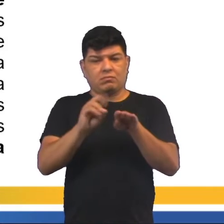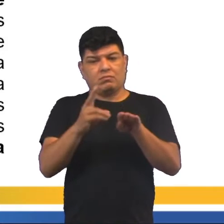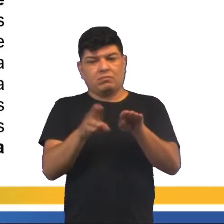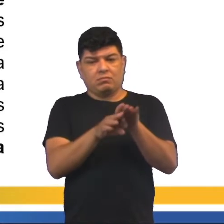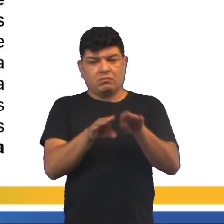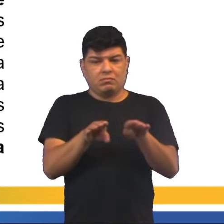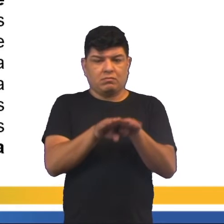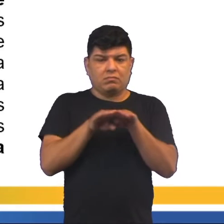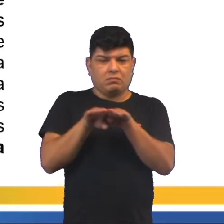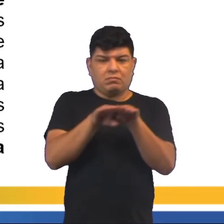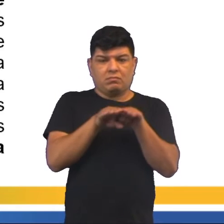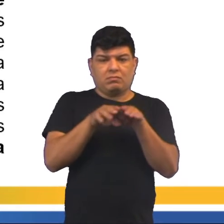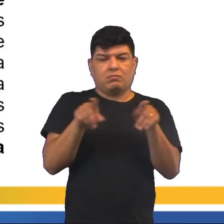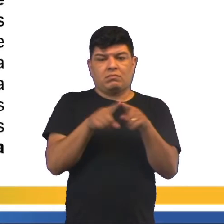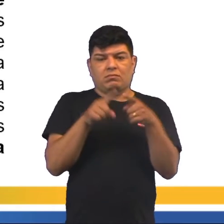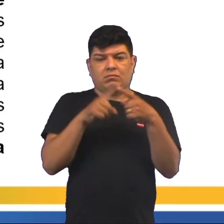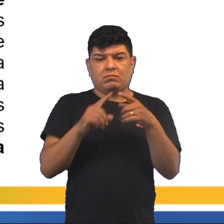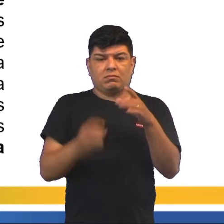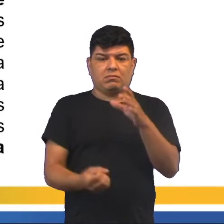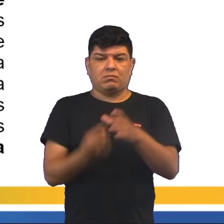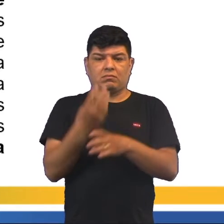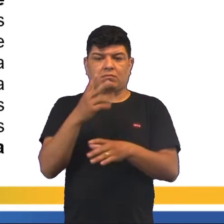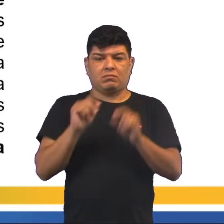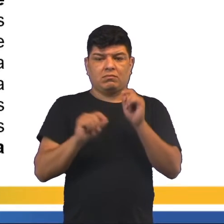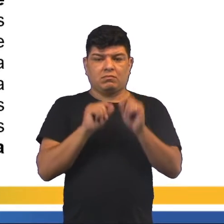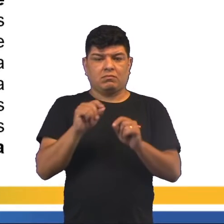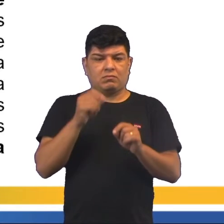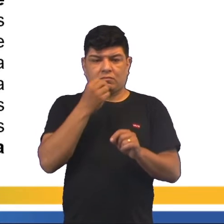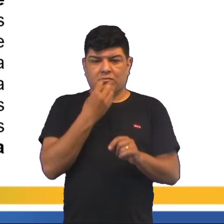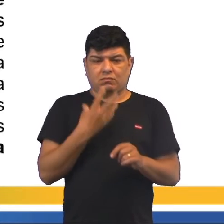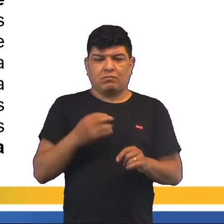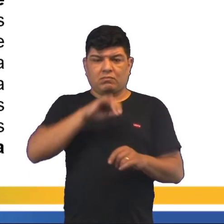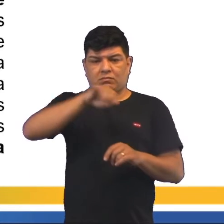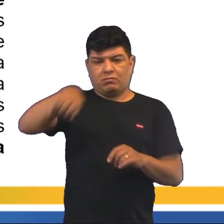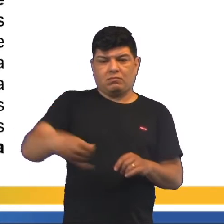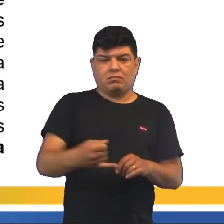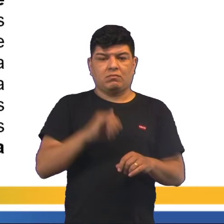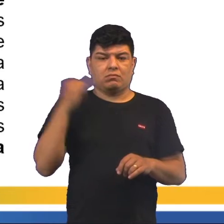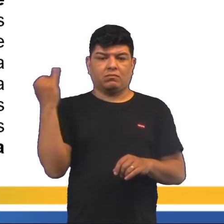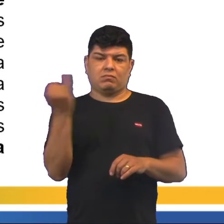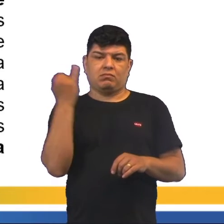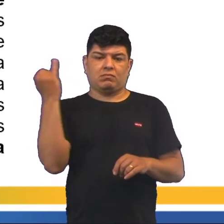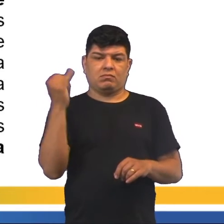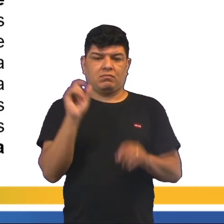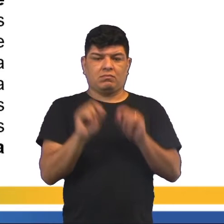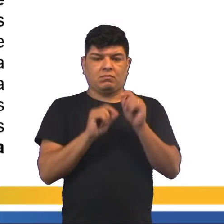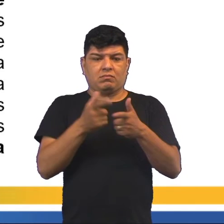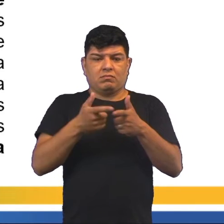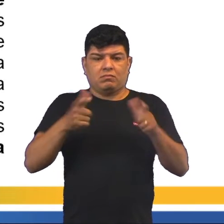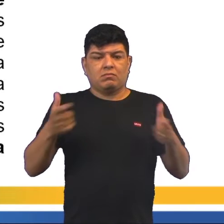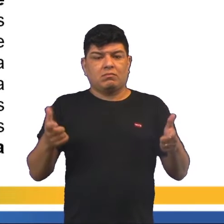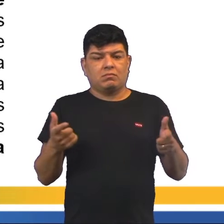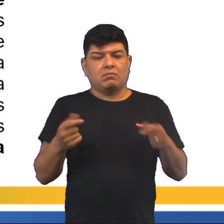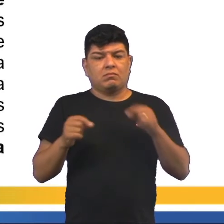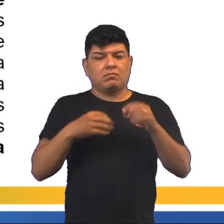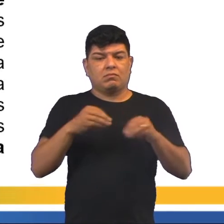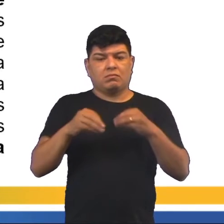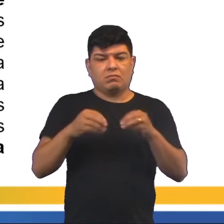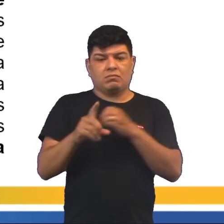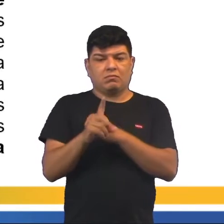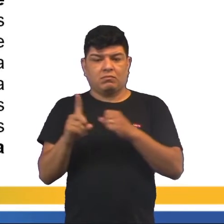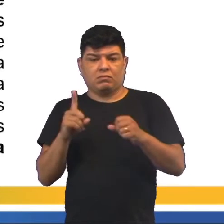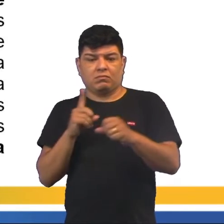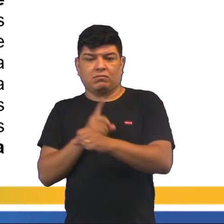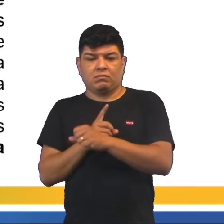escolha, né, e não das circunstâncias, né? As ações afirmativas abarcam a promoção dos direitos civis, a